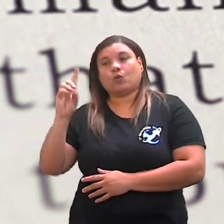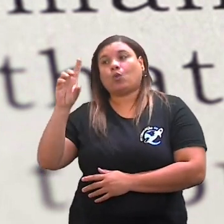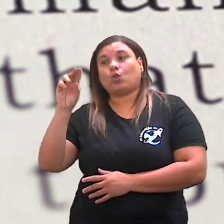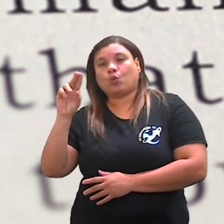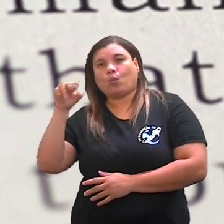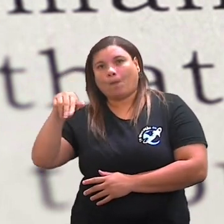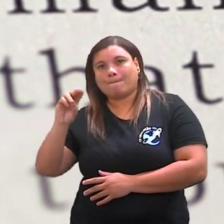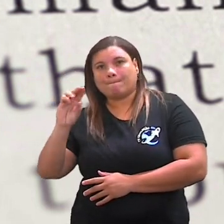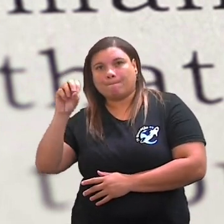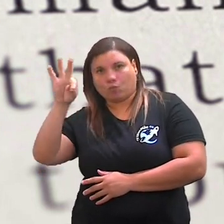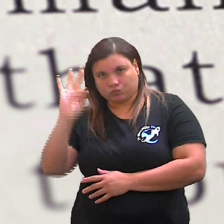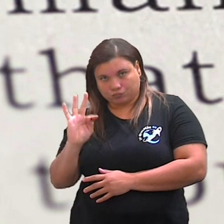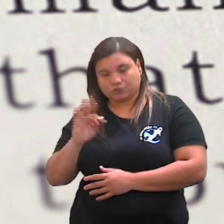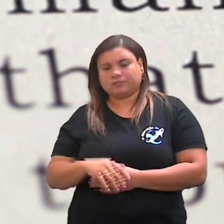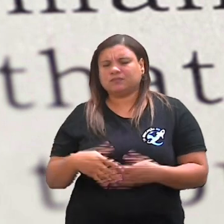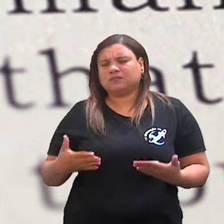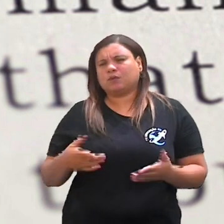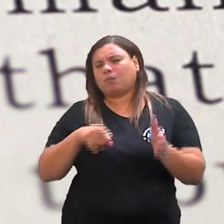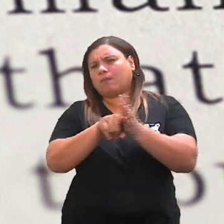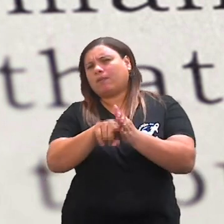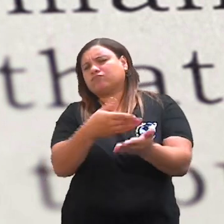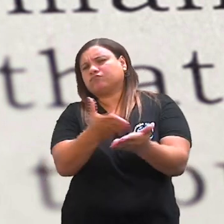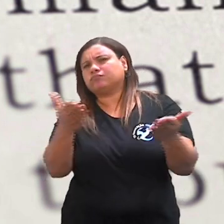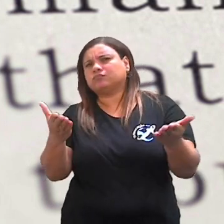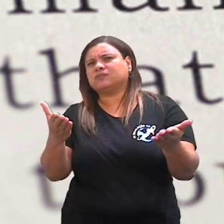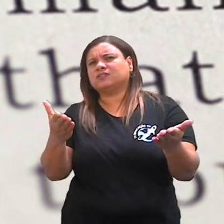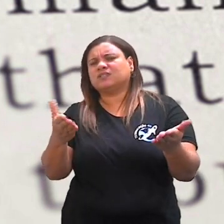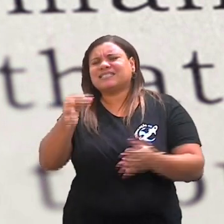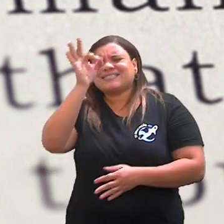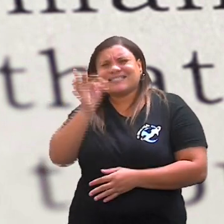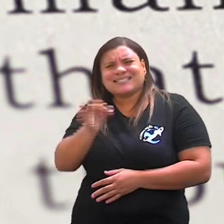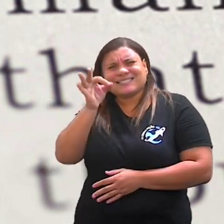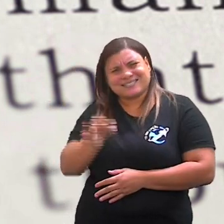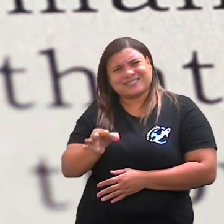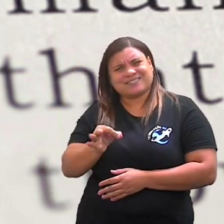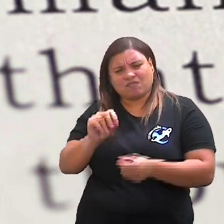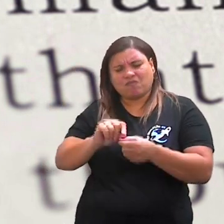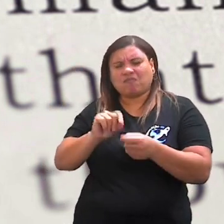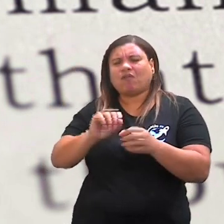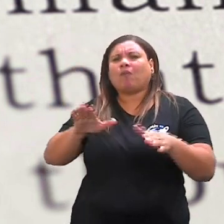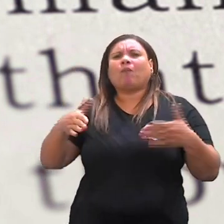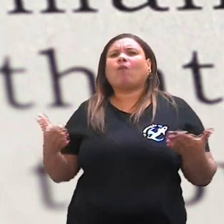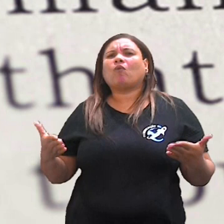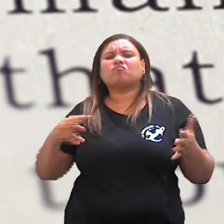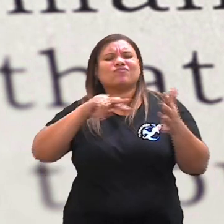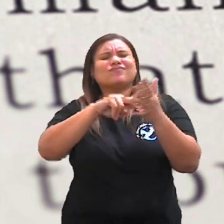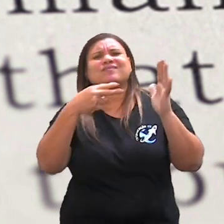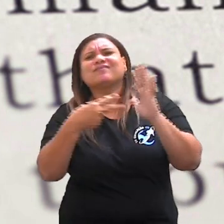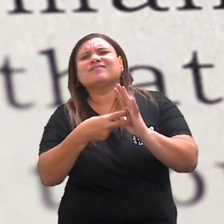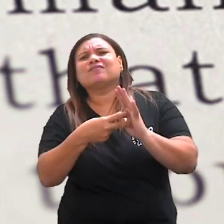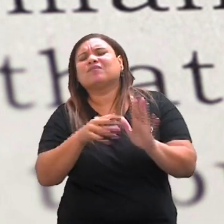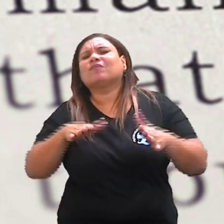para começar, eu pergunto para vocês, qual é a coisa certa a ser feita e qual é o significado da ação